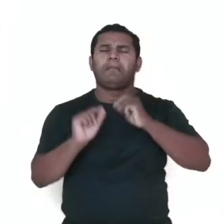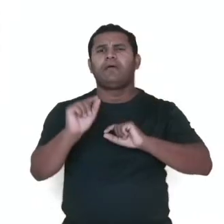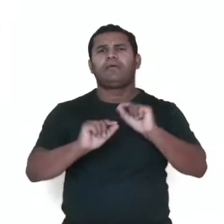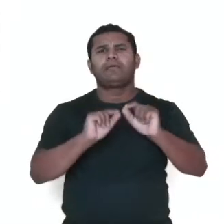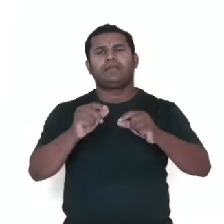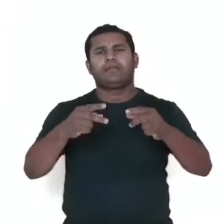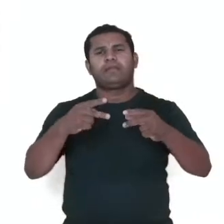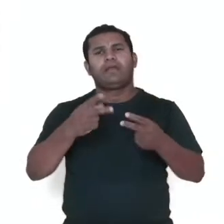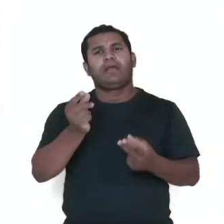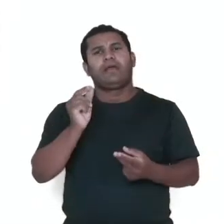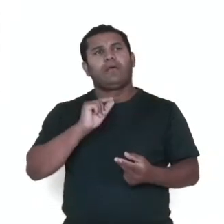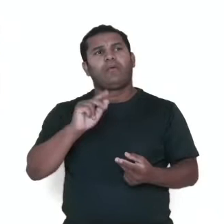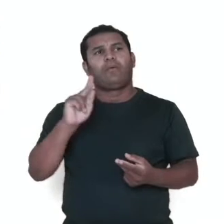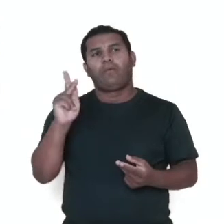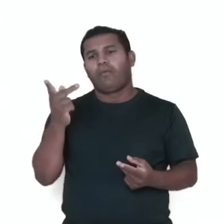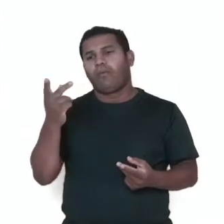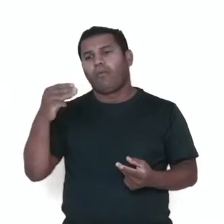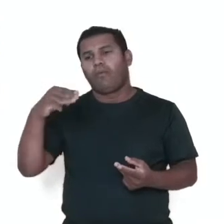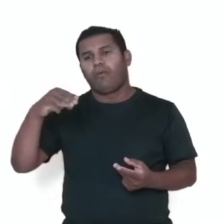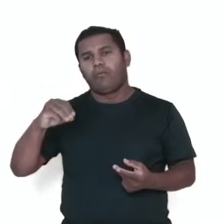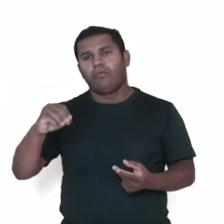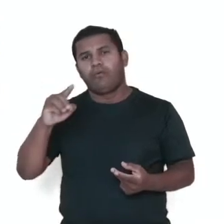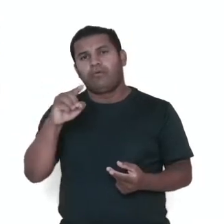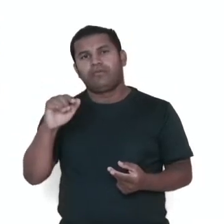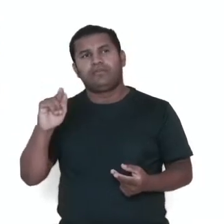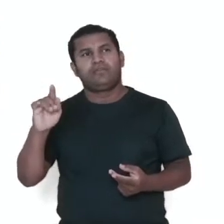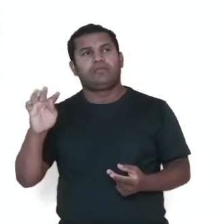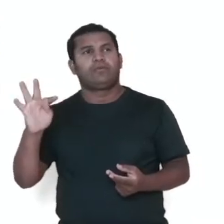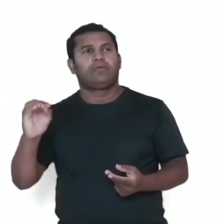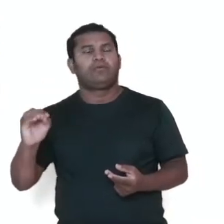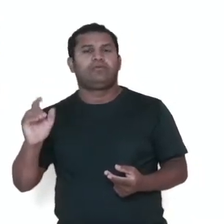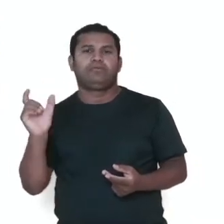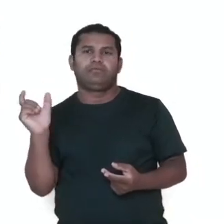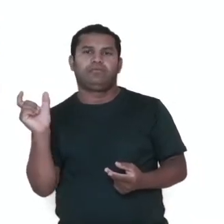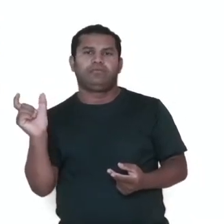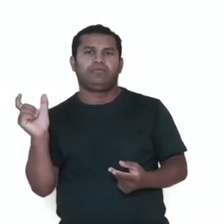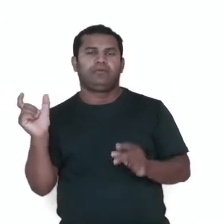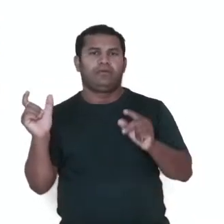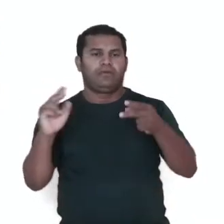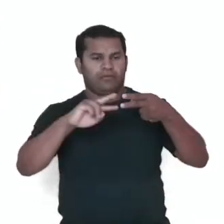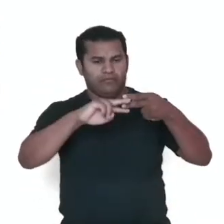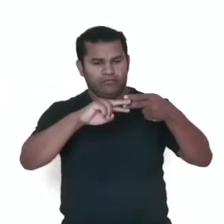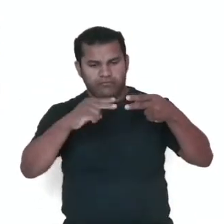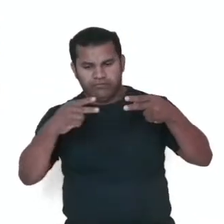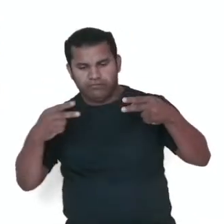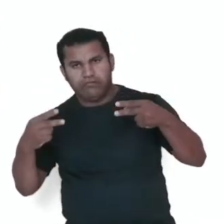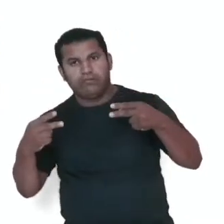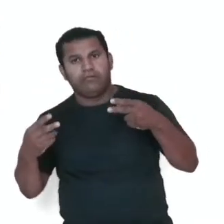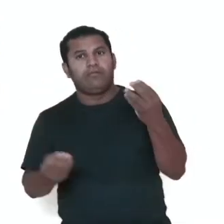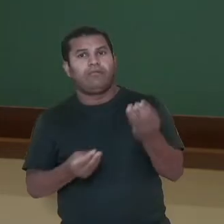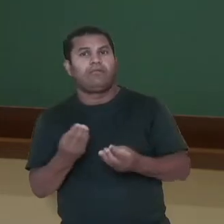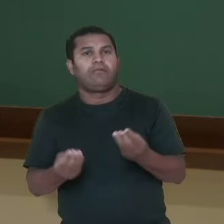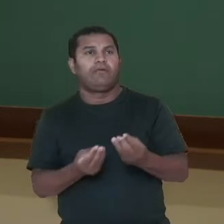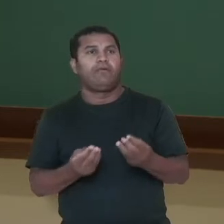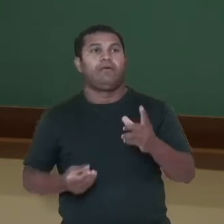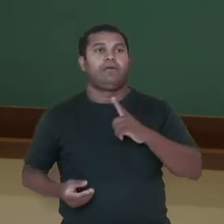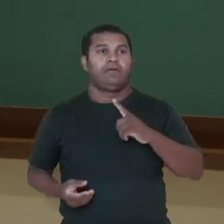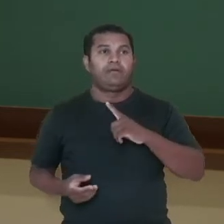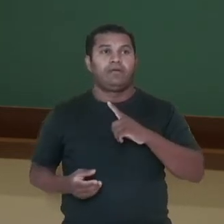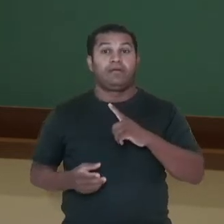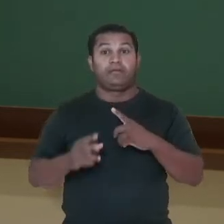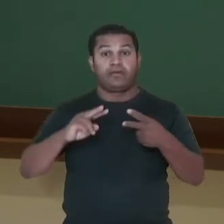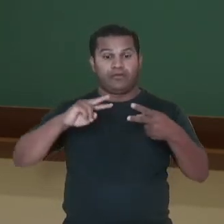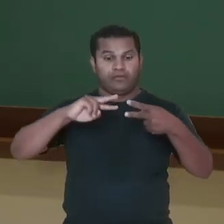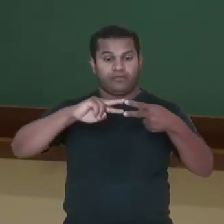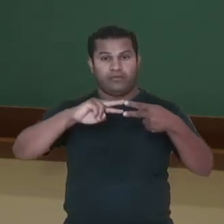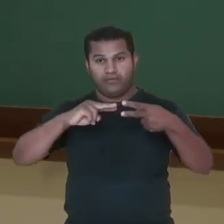apresentar um determinado caráter, né? O par de genes igual, tá? Idênticos,